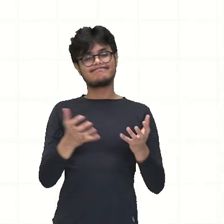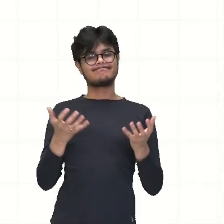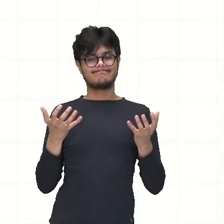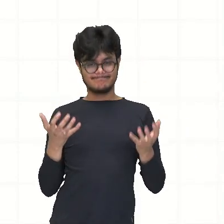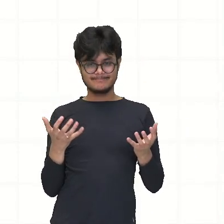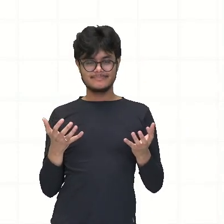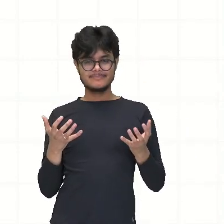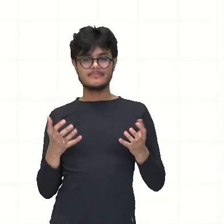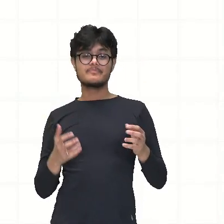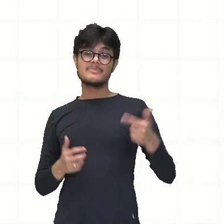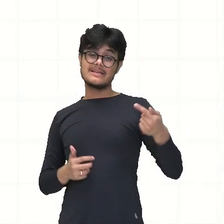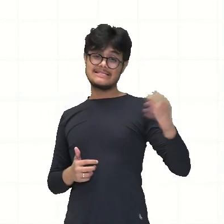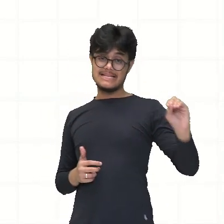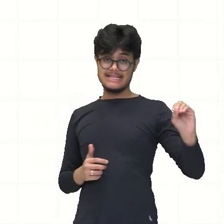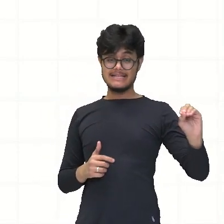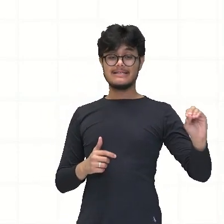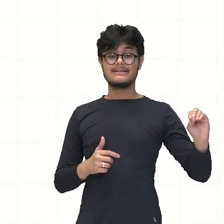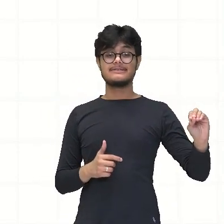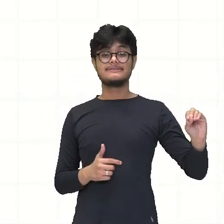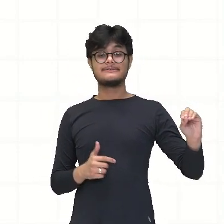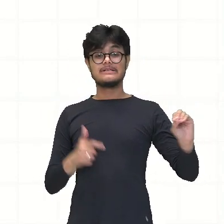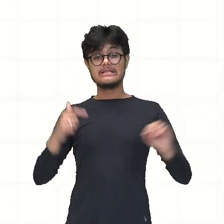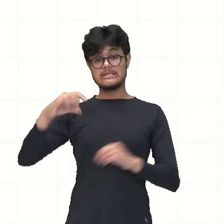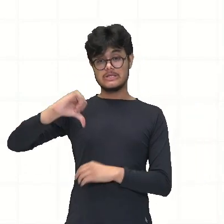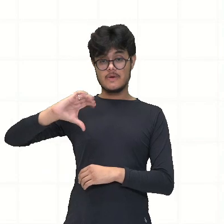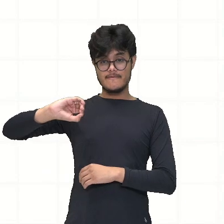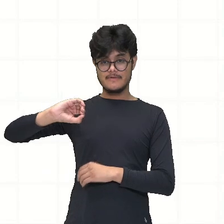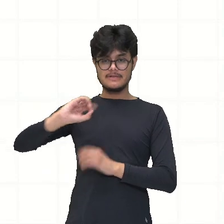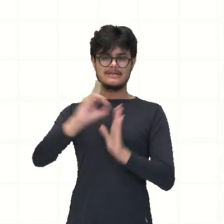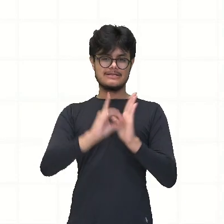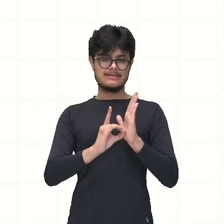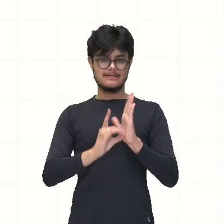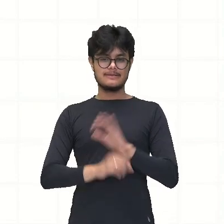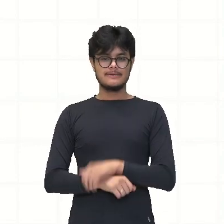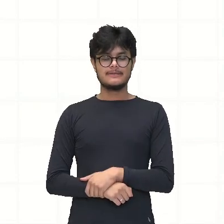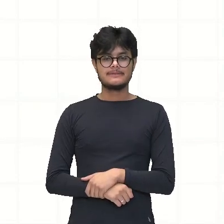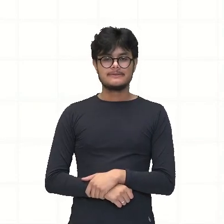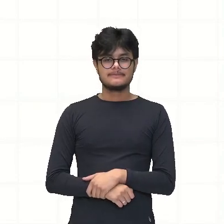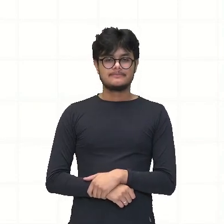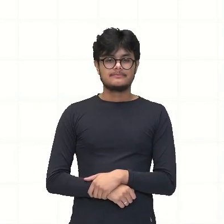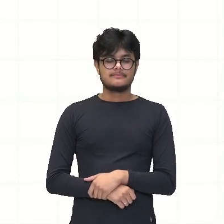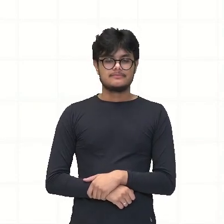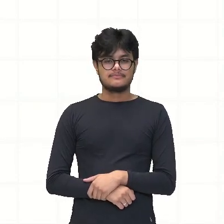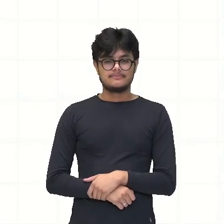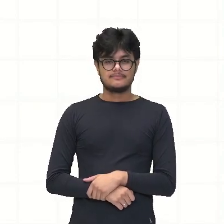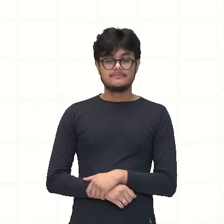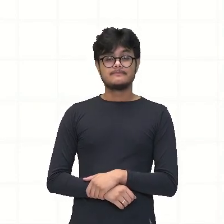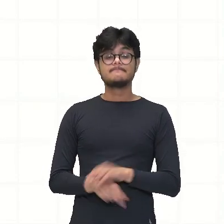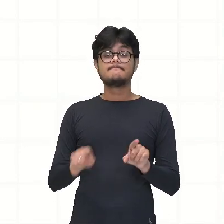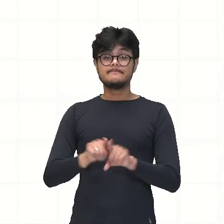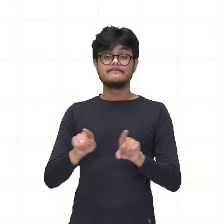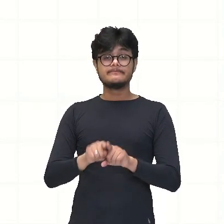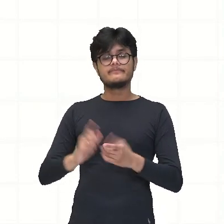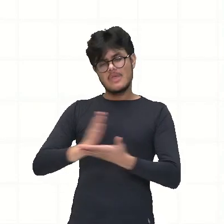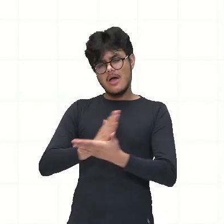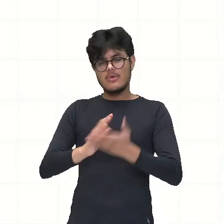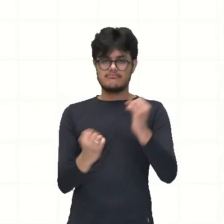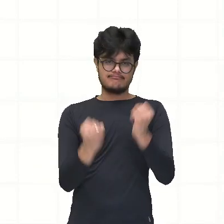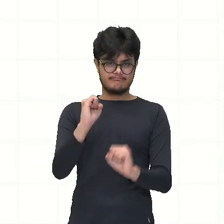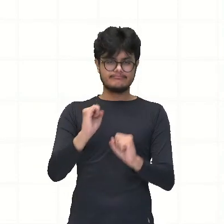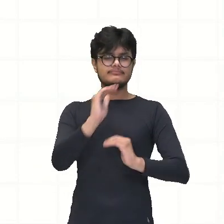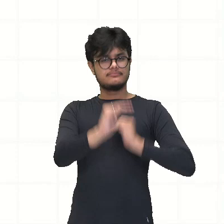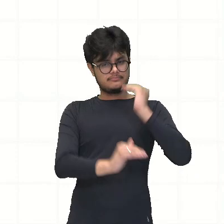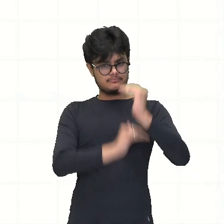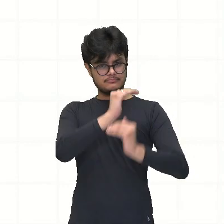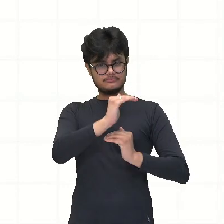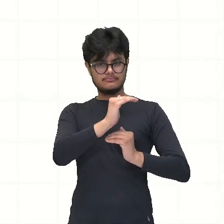década de 70 e também a década de 90. E também observando a industrialização de algumas